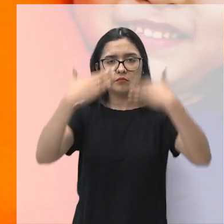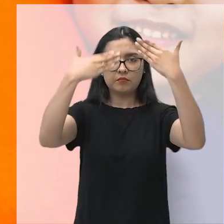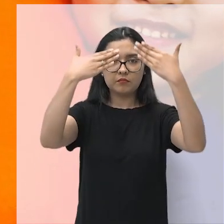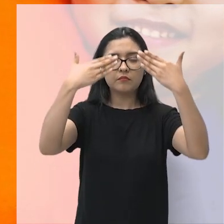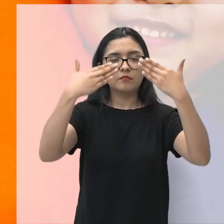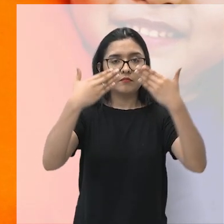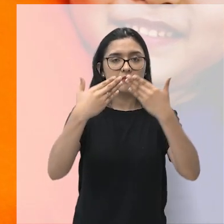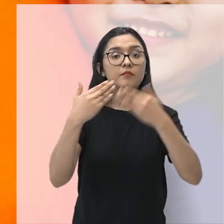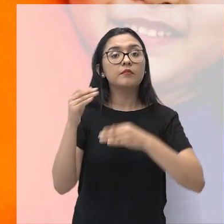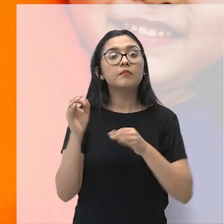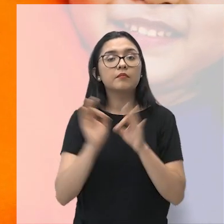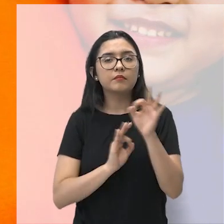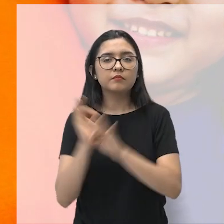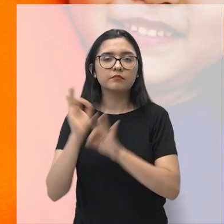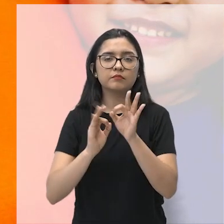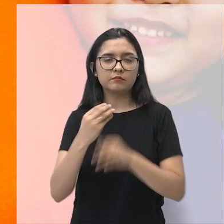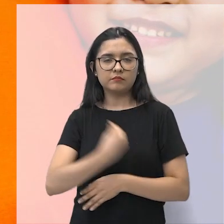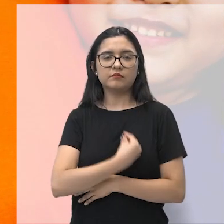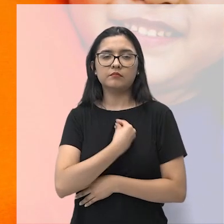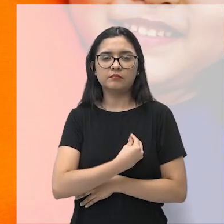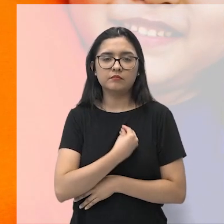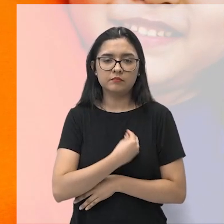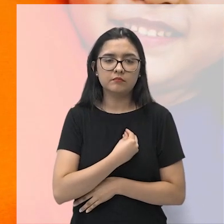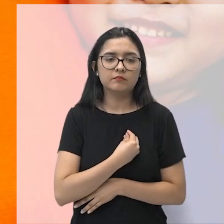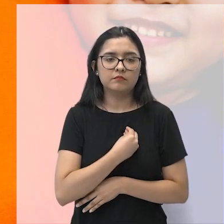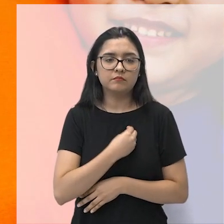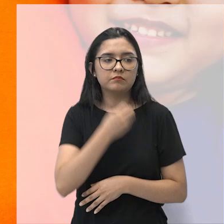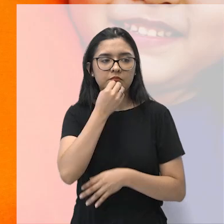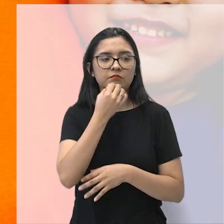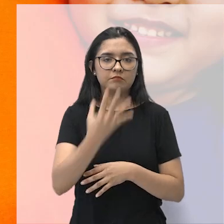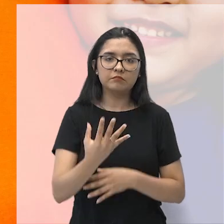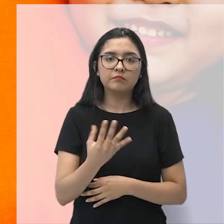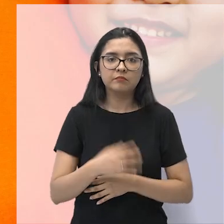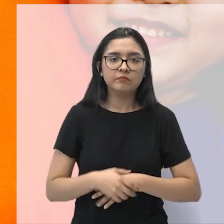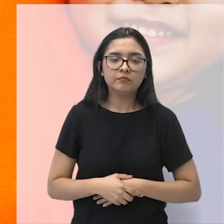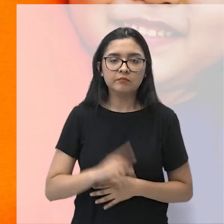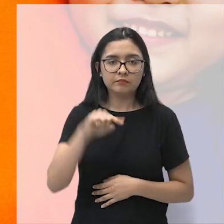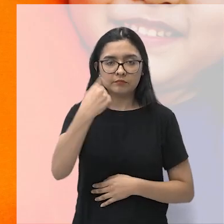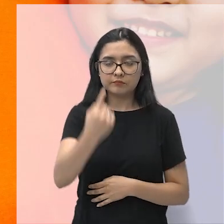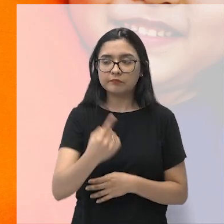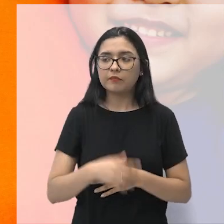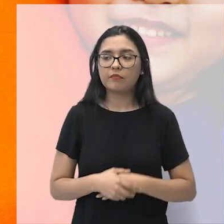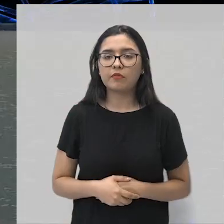desenvolvimento, preparando-se para uma vida plena e significativa.